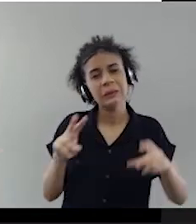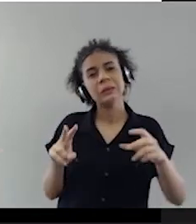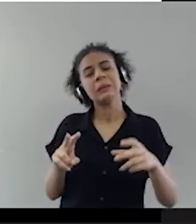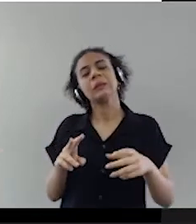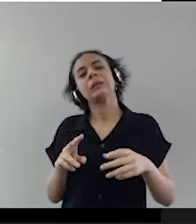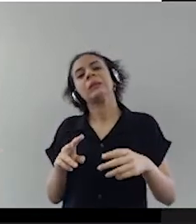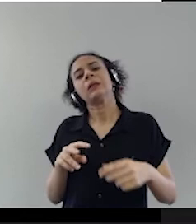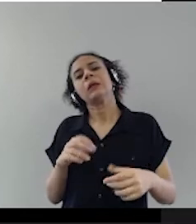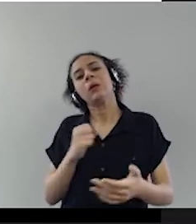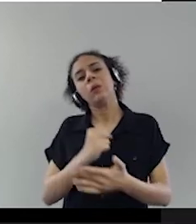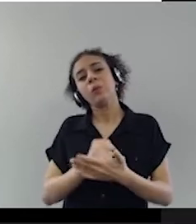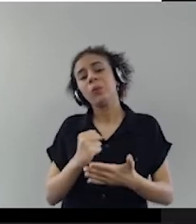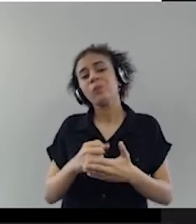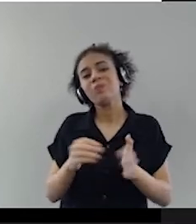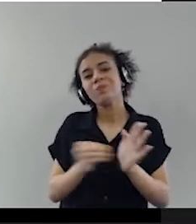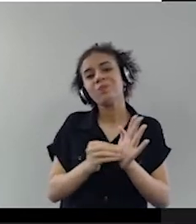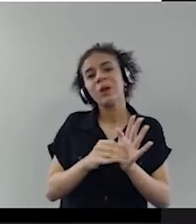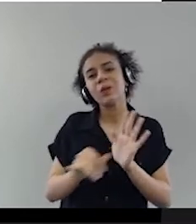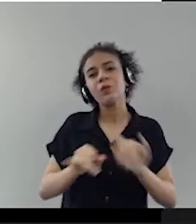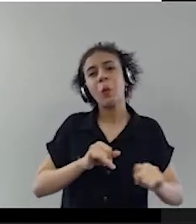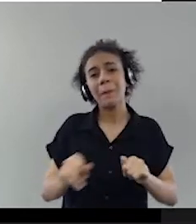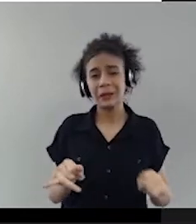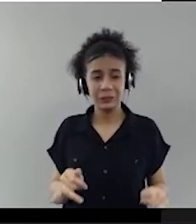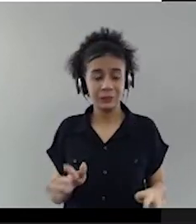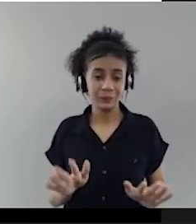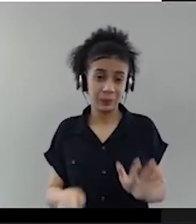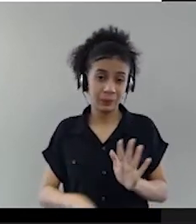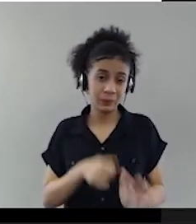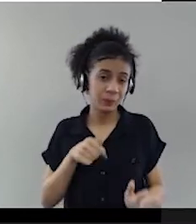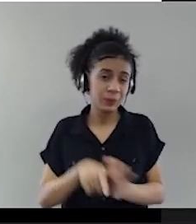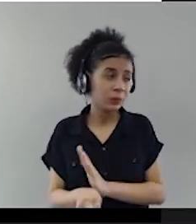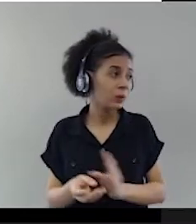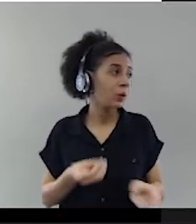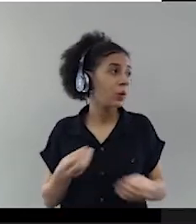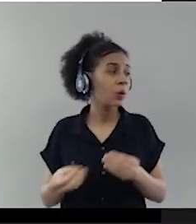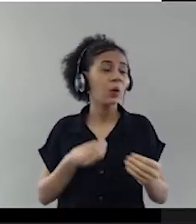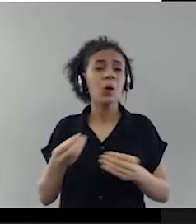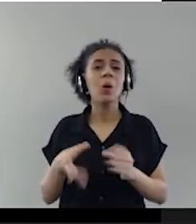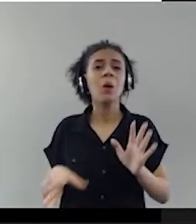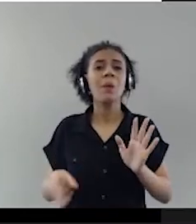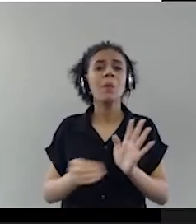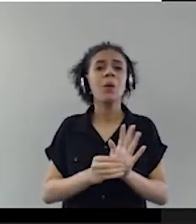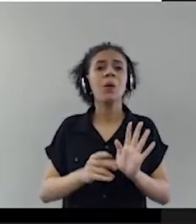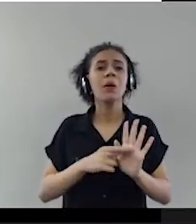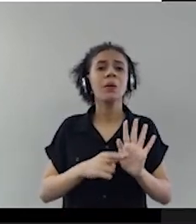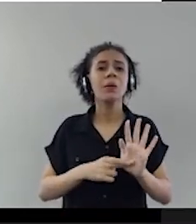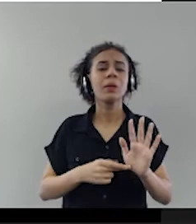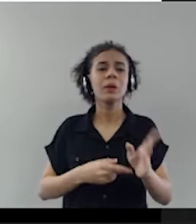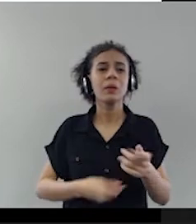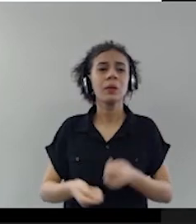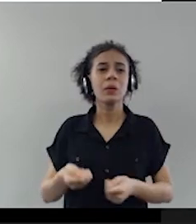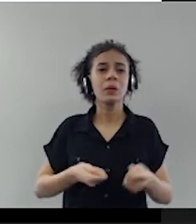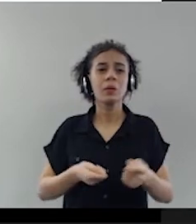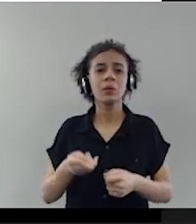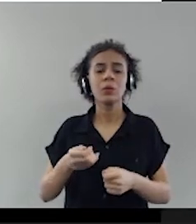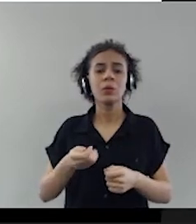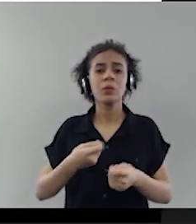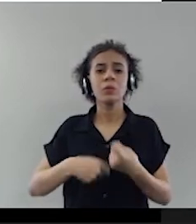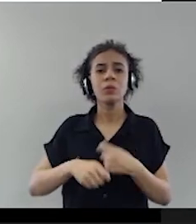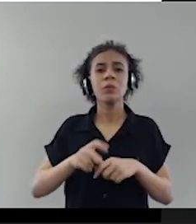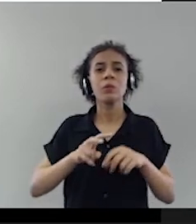relacionais, contratos incompletos. Então, a primeira pergunta é como conceber um regime econômico-financeiro dos